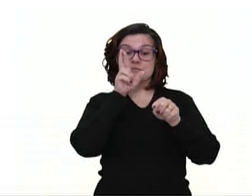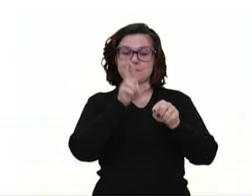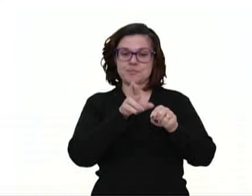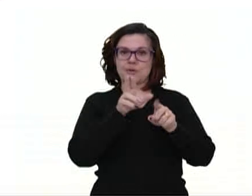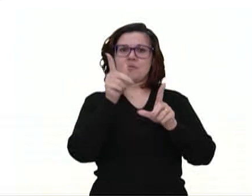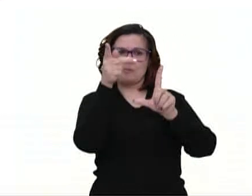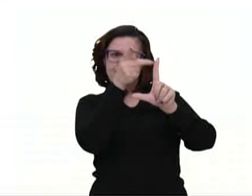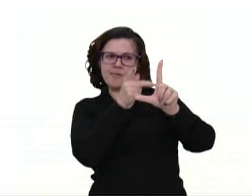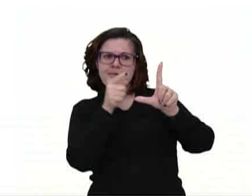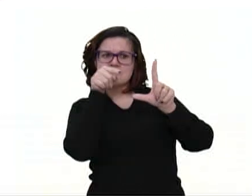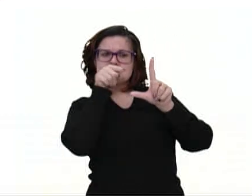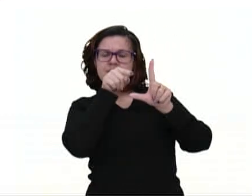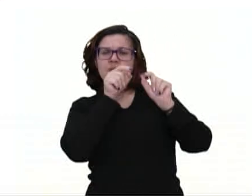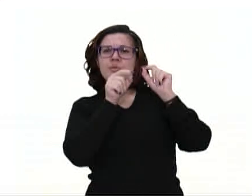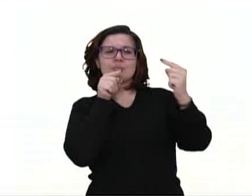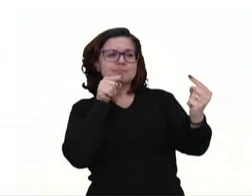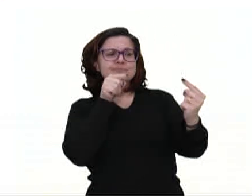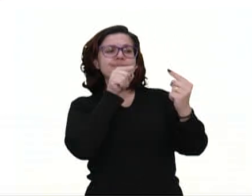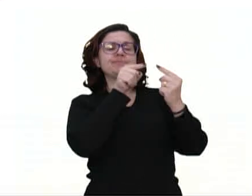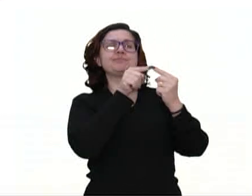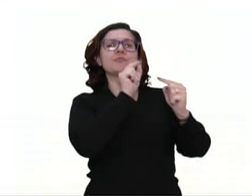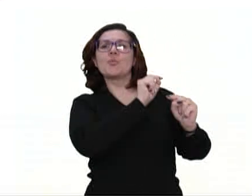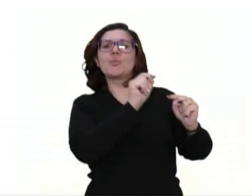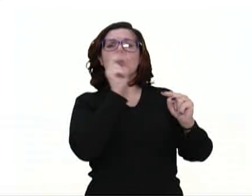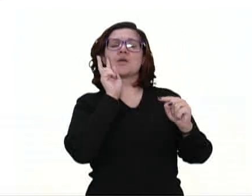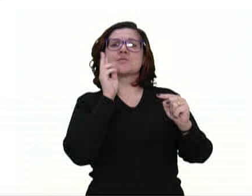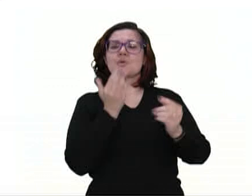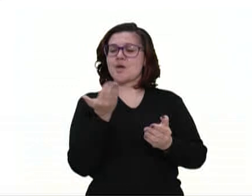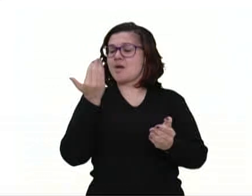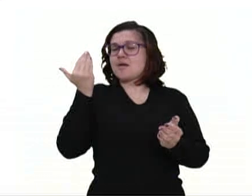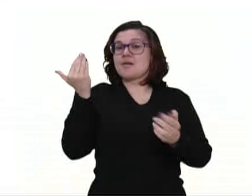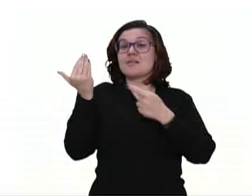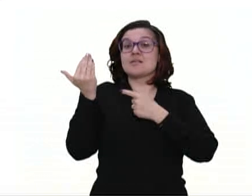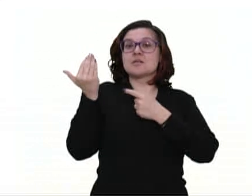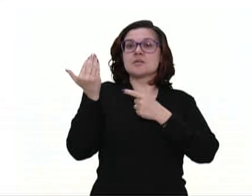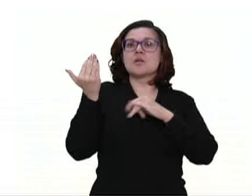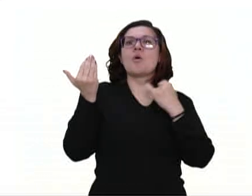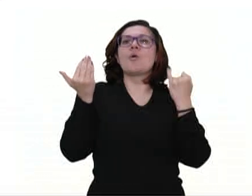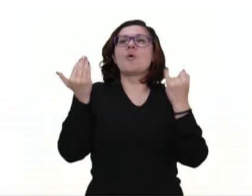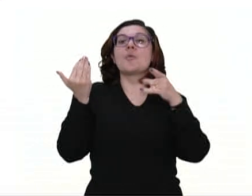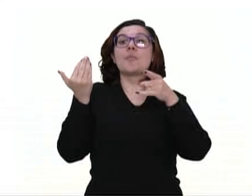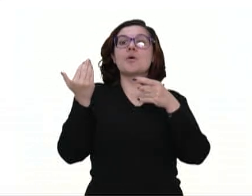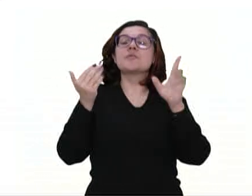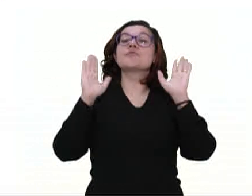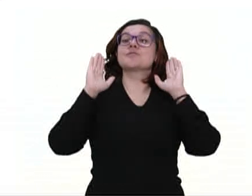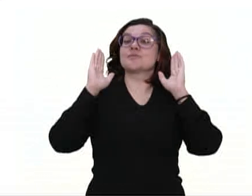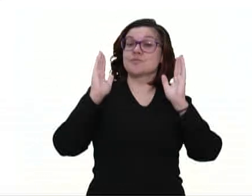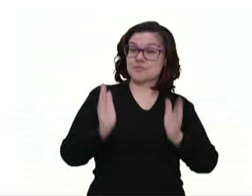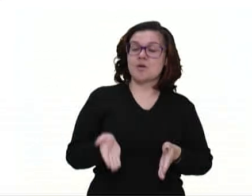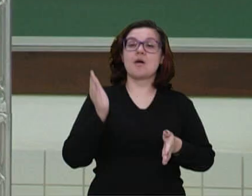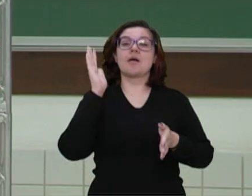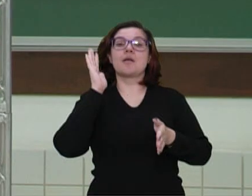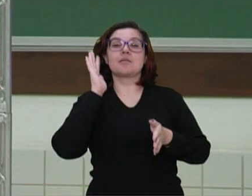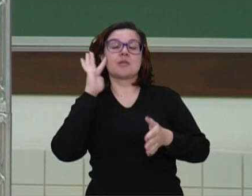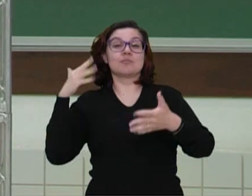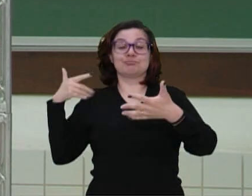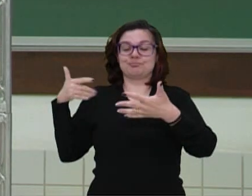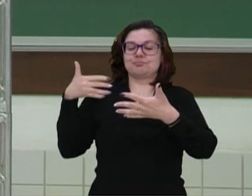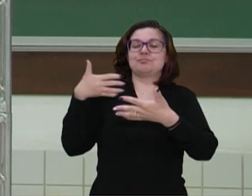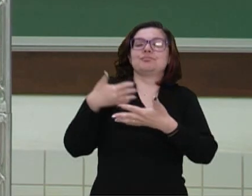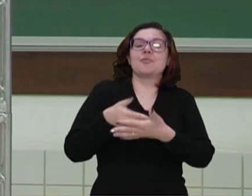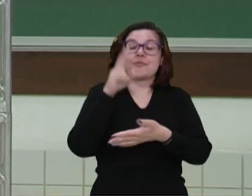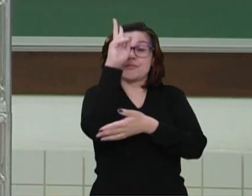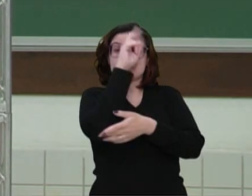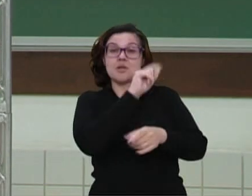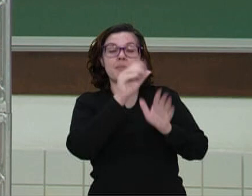imagem tem uma referência histórica, a importância daquela tua cultura histórica, de recuperar, de você